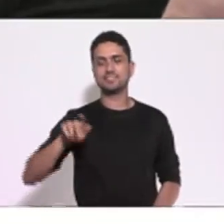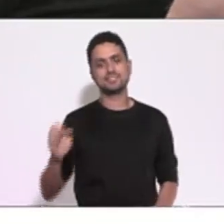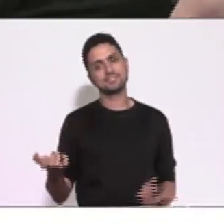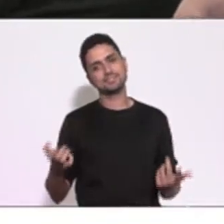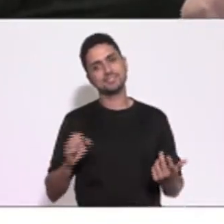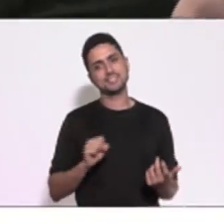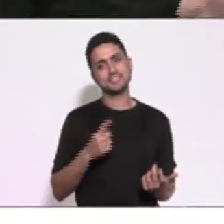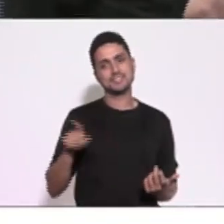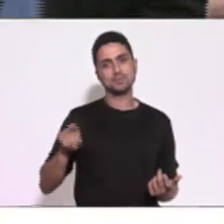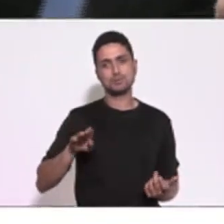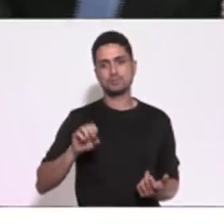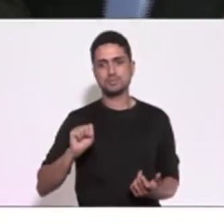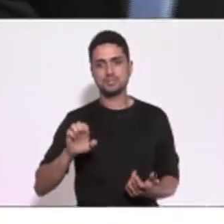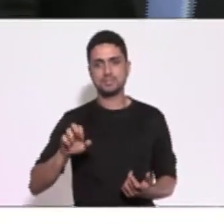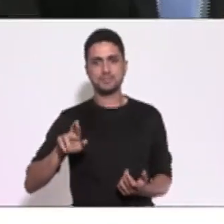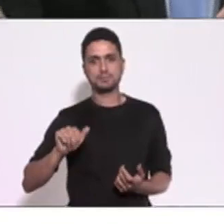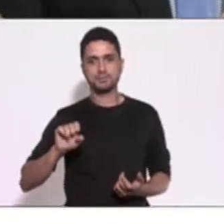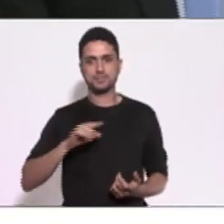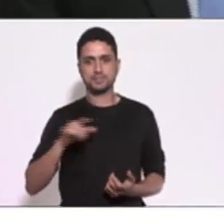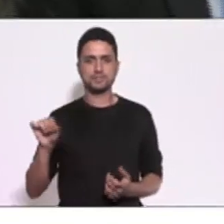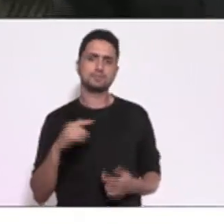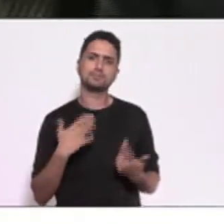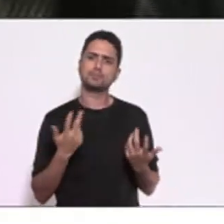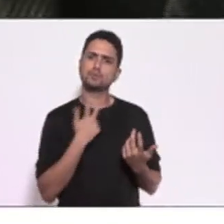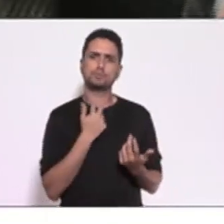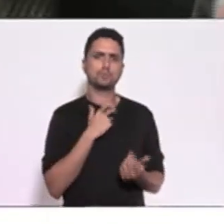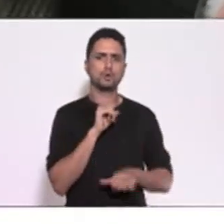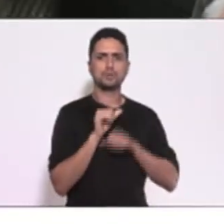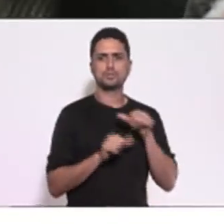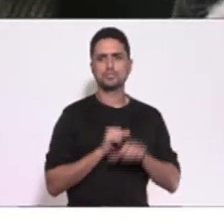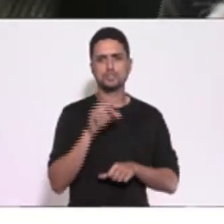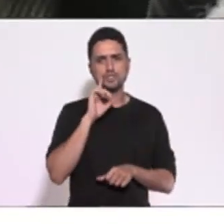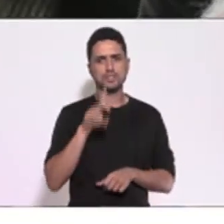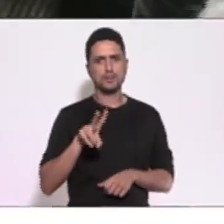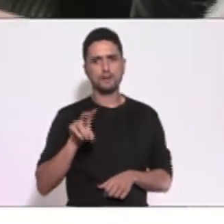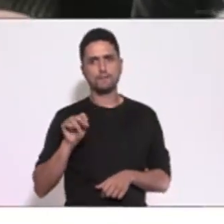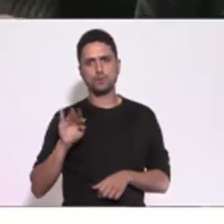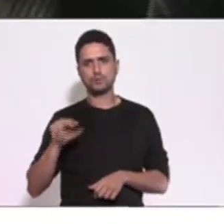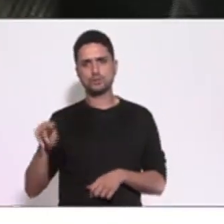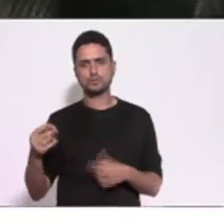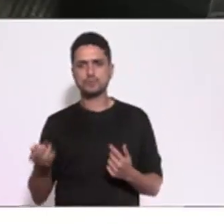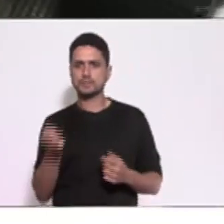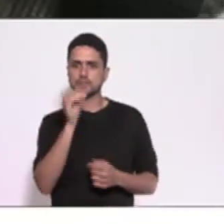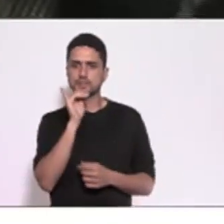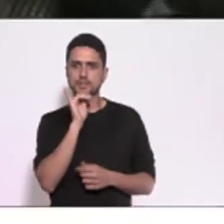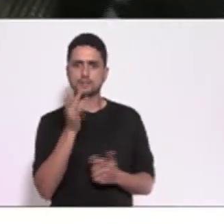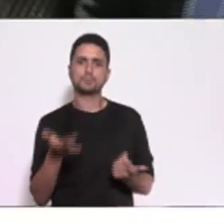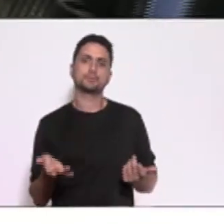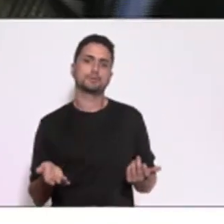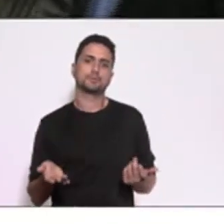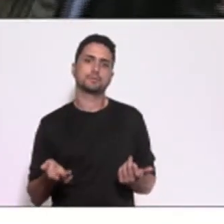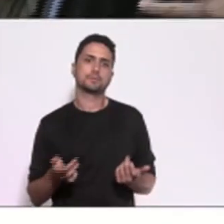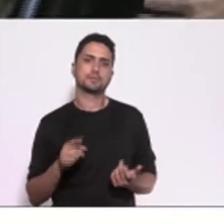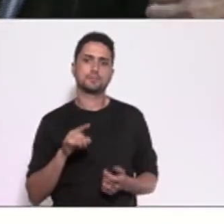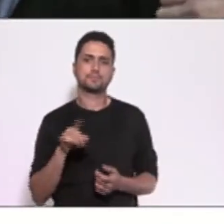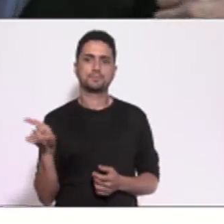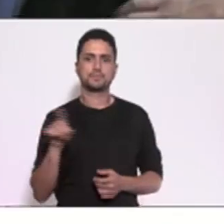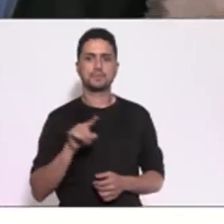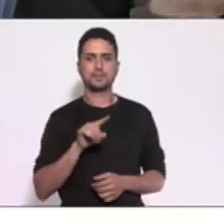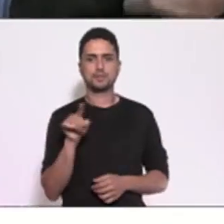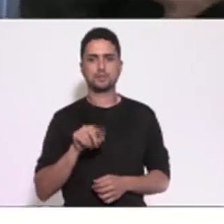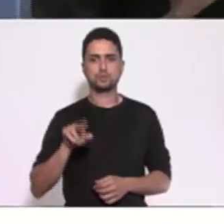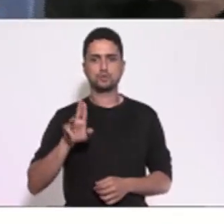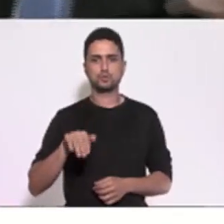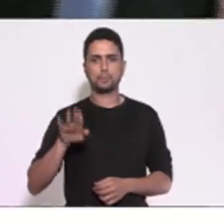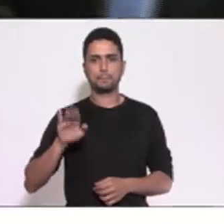data votiva. Nós vamos mudar a data que não é votiva. Por exemplo, Zumbi de